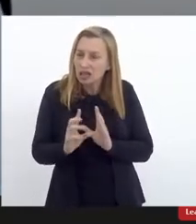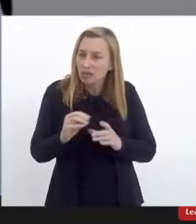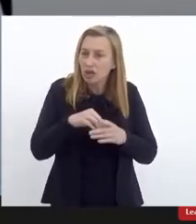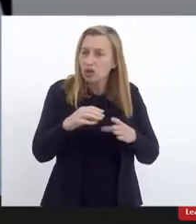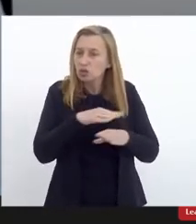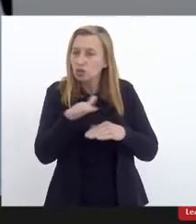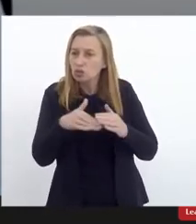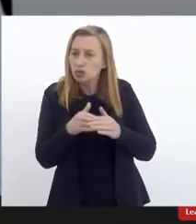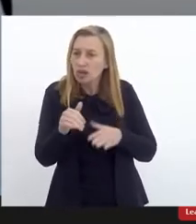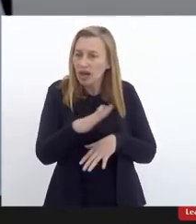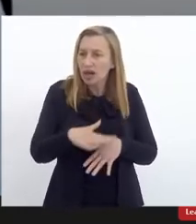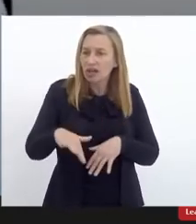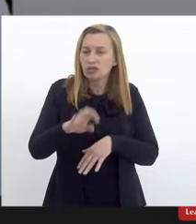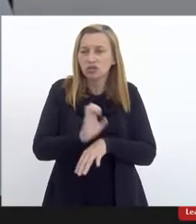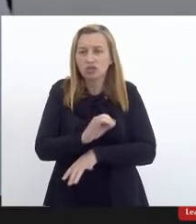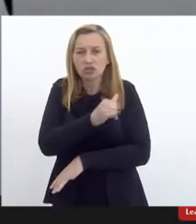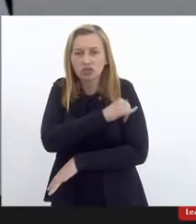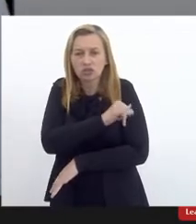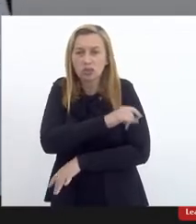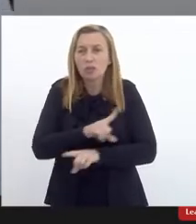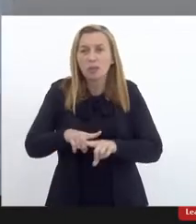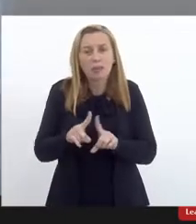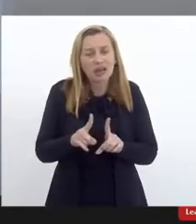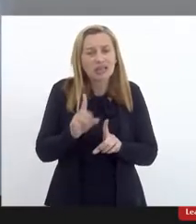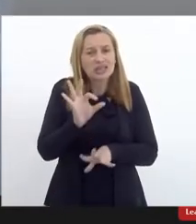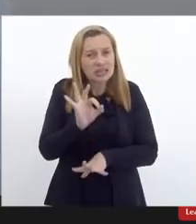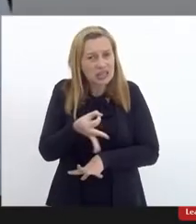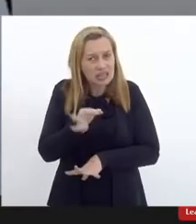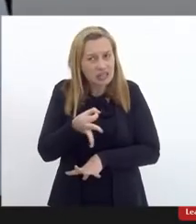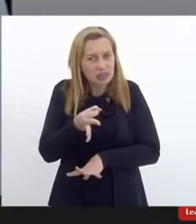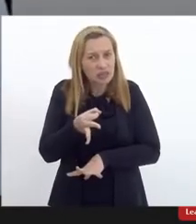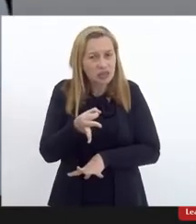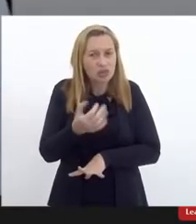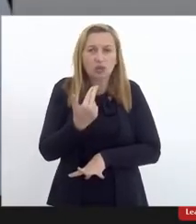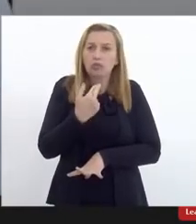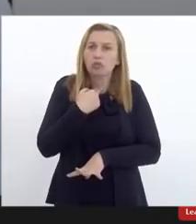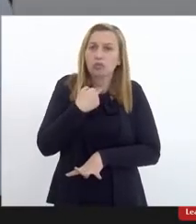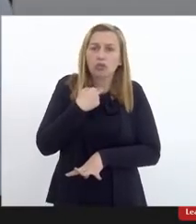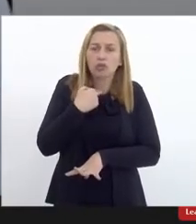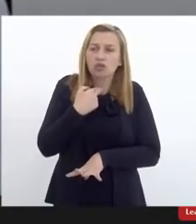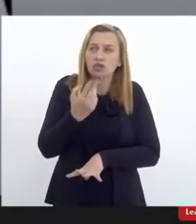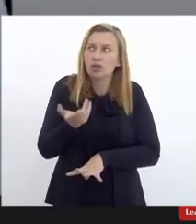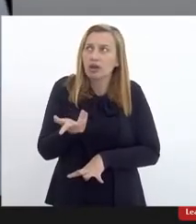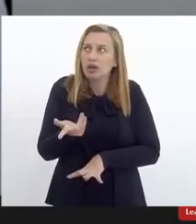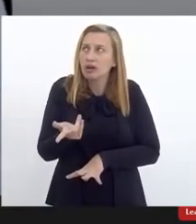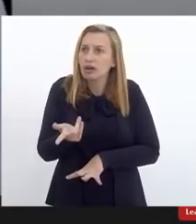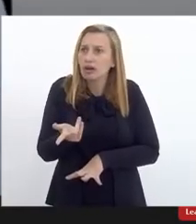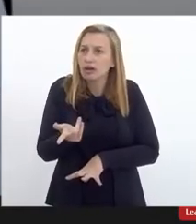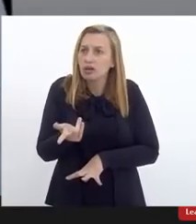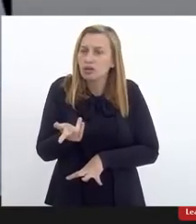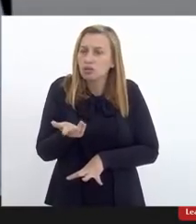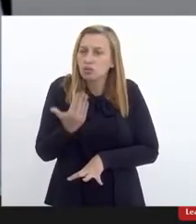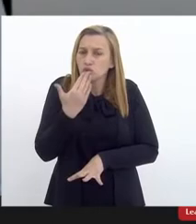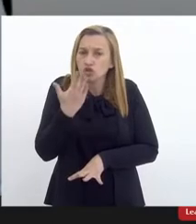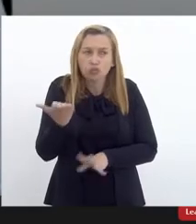todo o território do Estado do Rio de Janeiro. Mas seguramente o que a gente não pode ter é